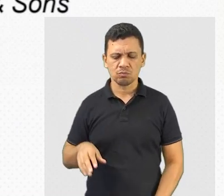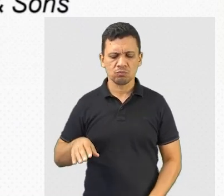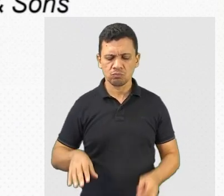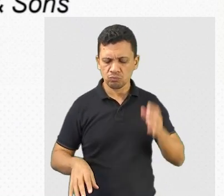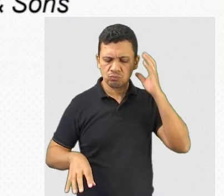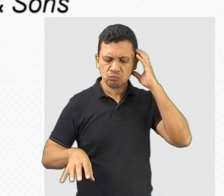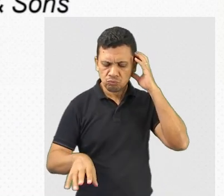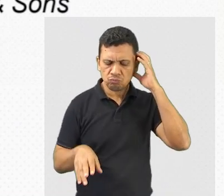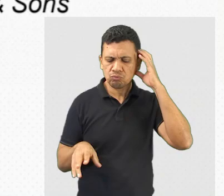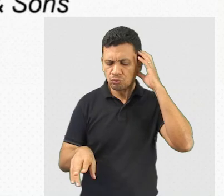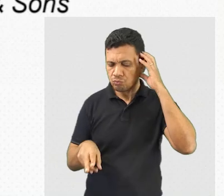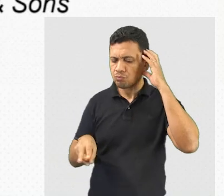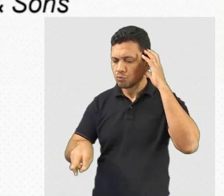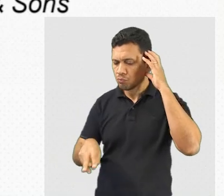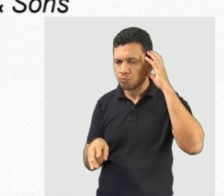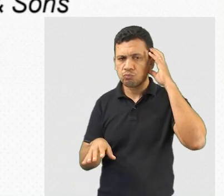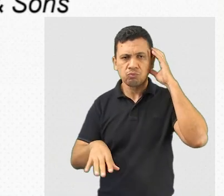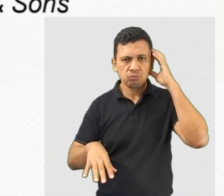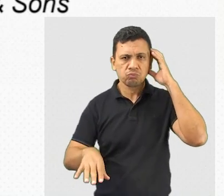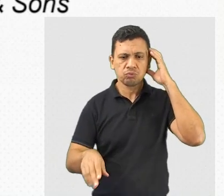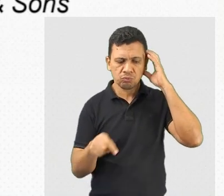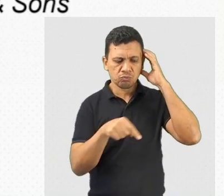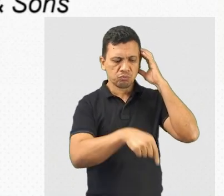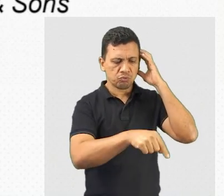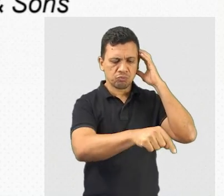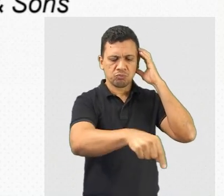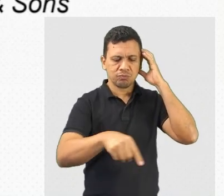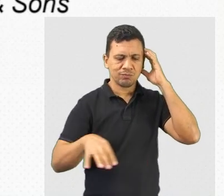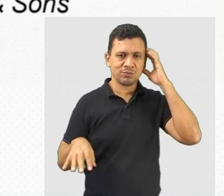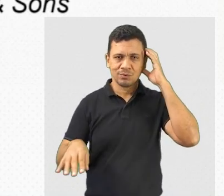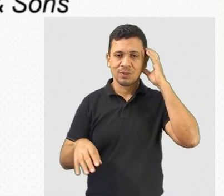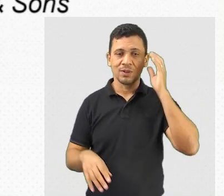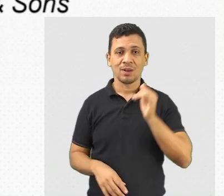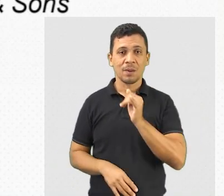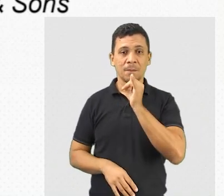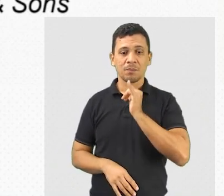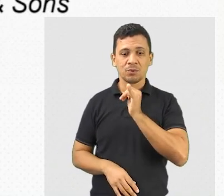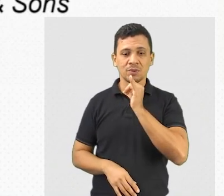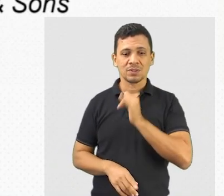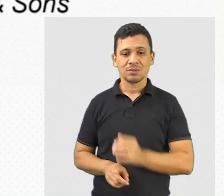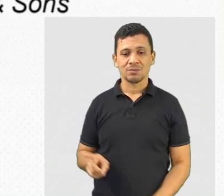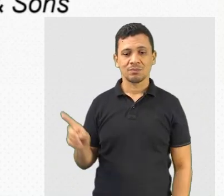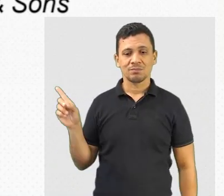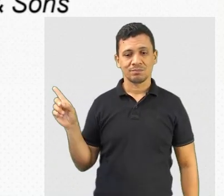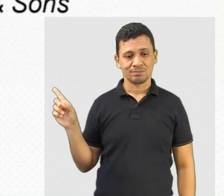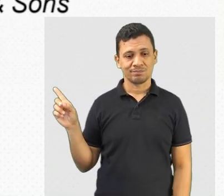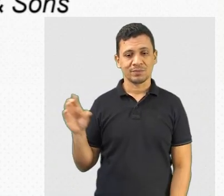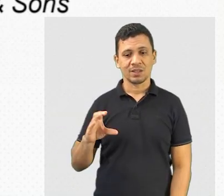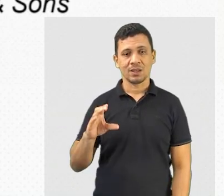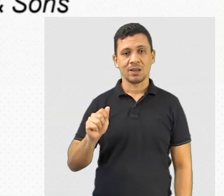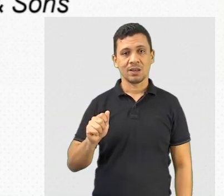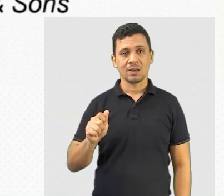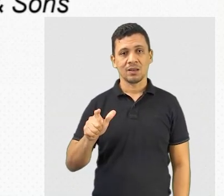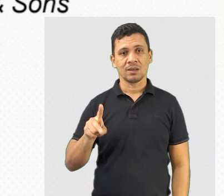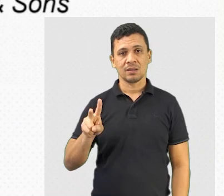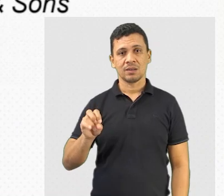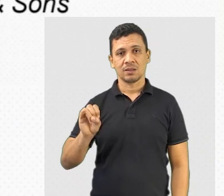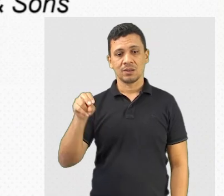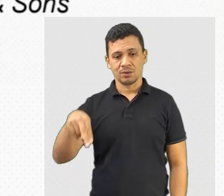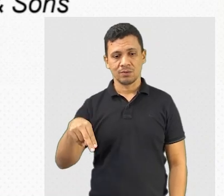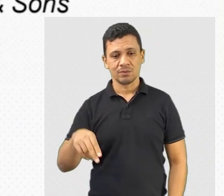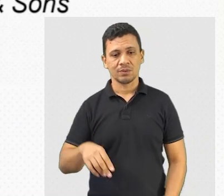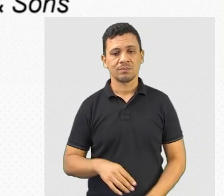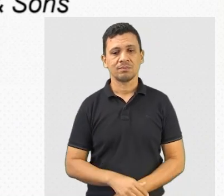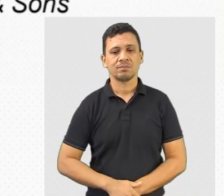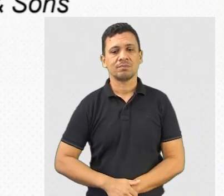jockey, que é aquela pessoa que manipula os sons. Então você vai ter, por exemplo, Kevin Harris, The Chainsmokers, que é uma banda e